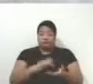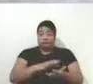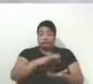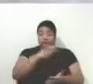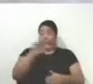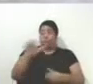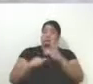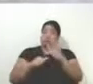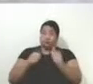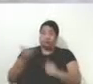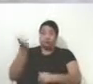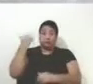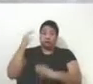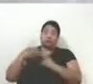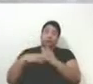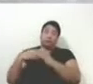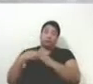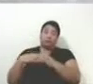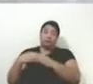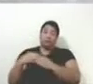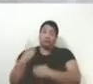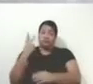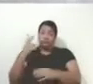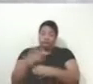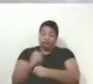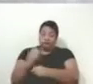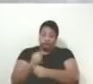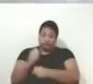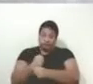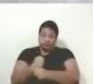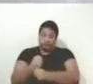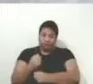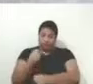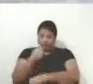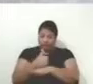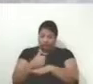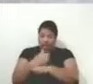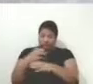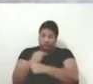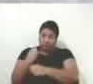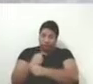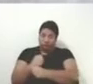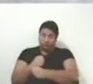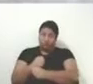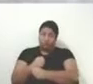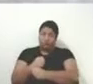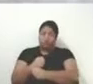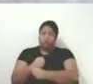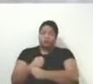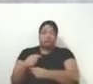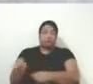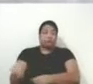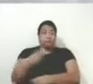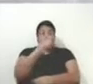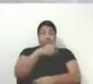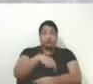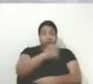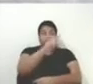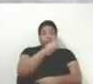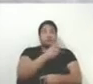público, dois contador, e aí aqueles funcionários mandou para a Concer, para apurar a responsabilidade.